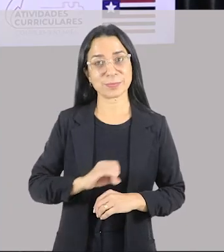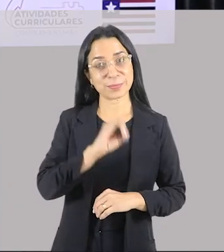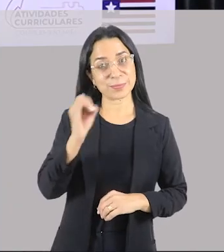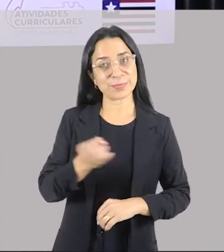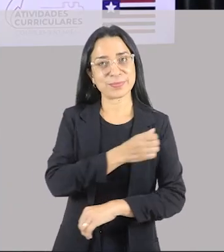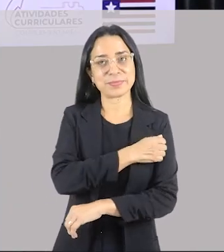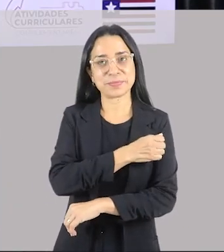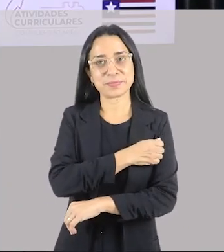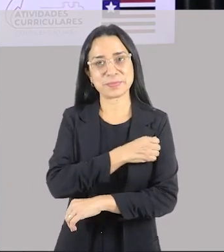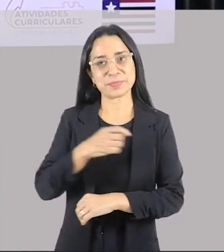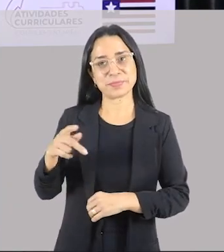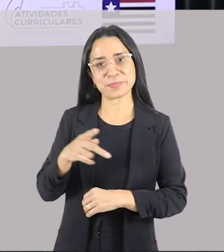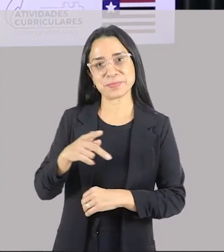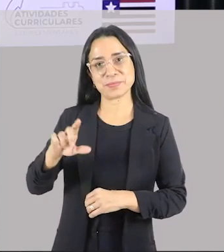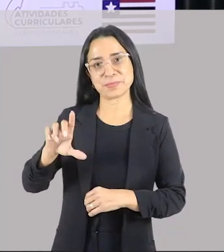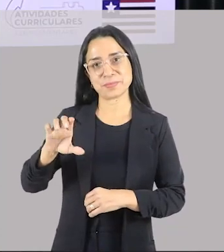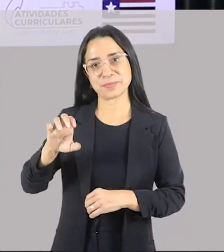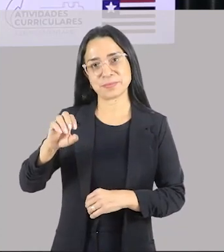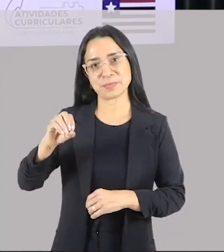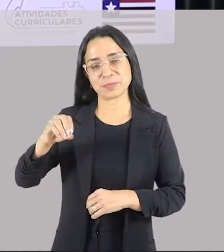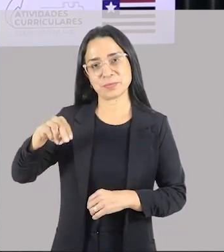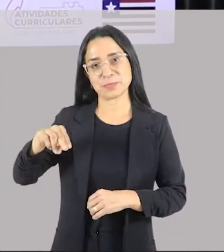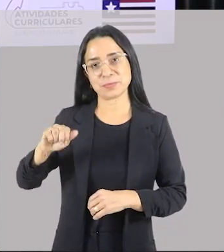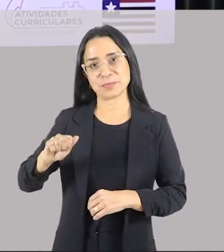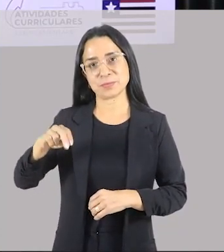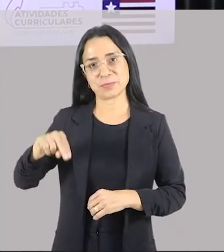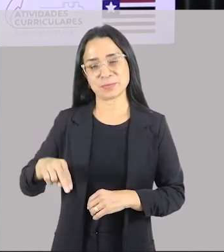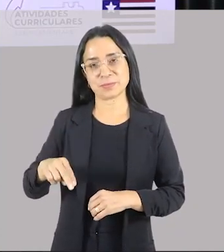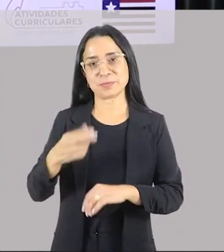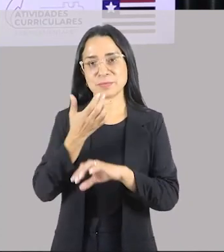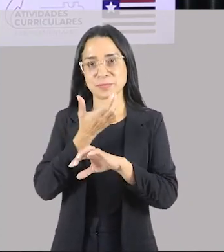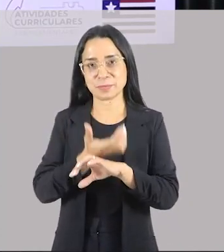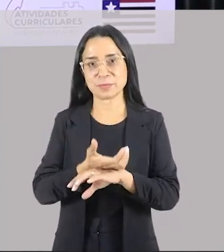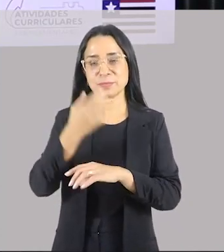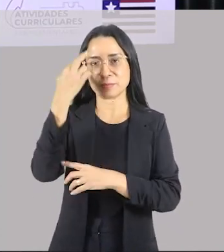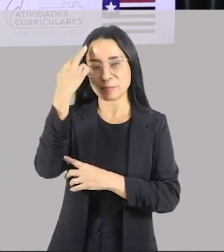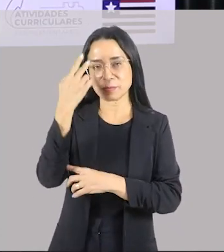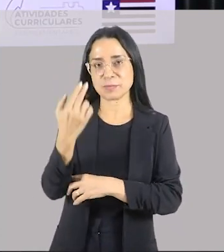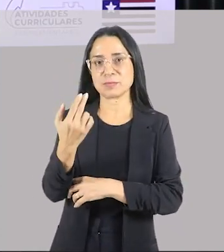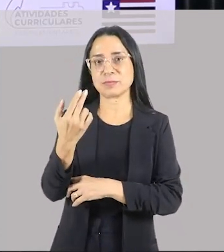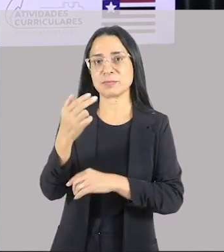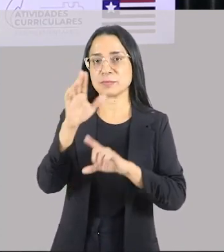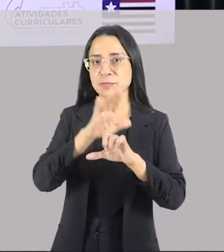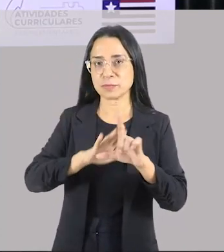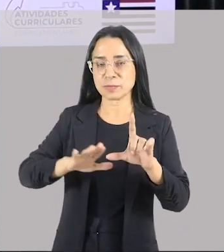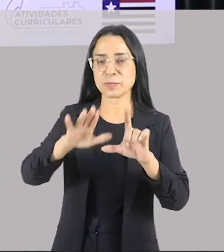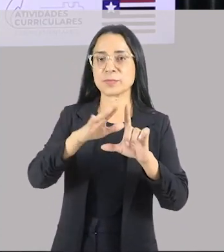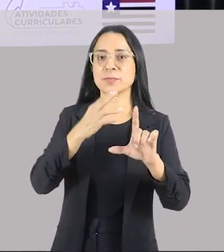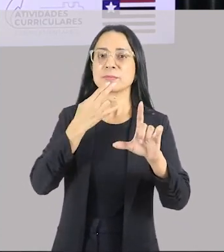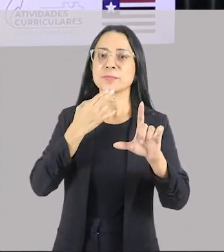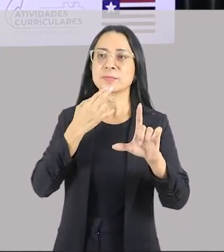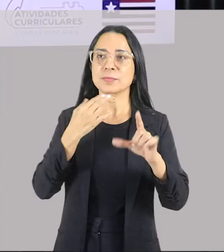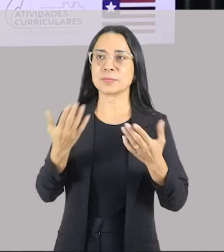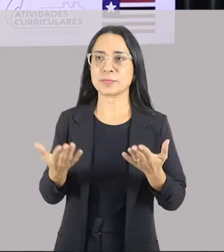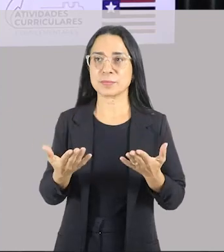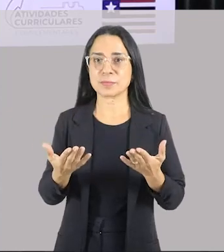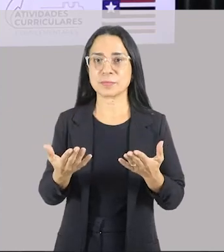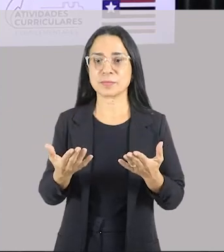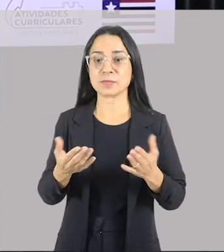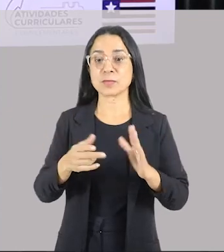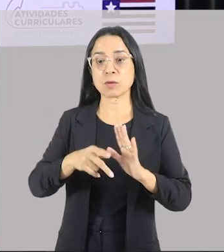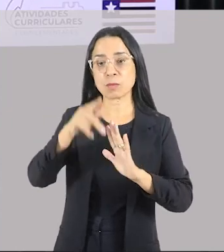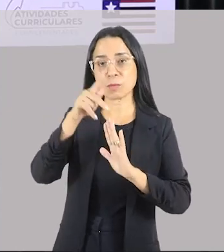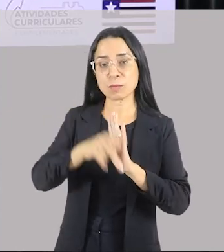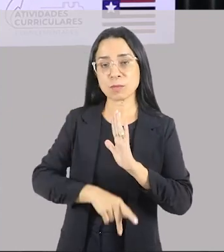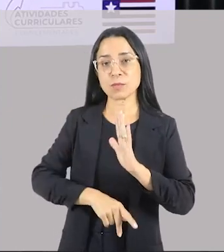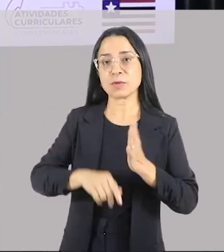Olá, estudantes! Chega no professor Leonan Rodrigues de História. Estamos aqui na plataforma Gonçalves Dias, com o